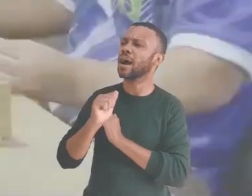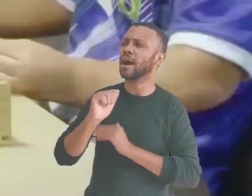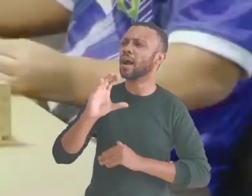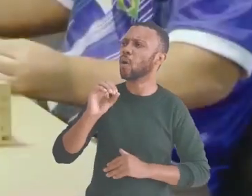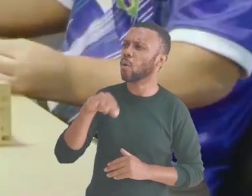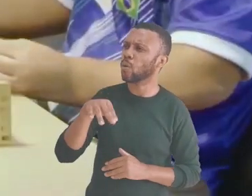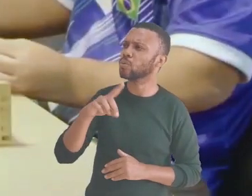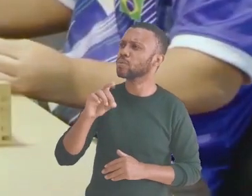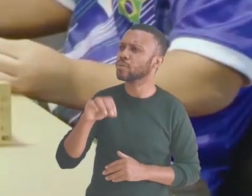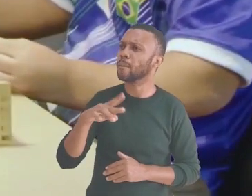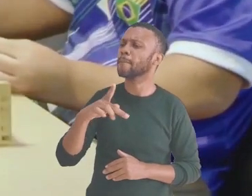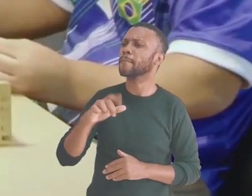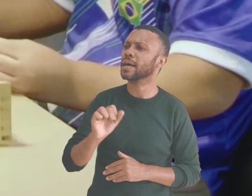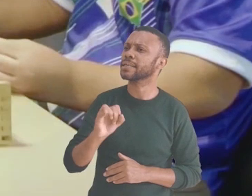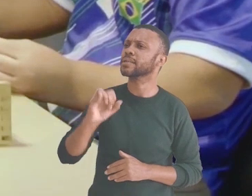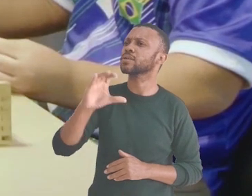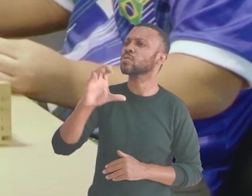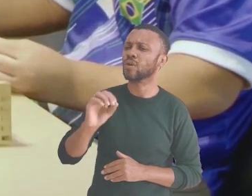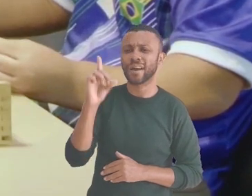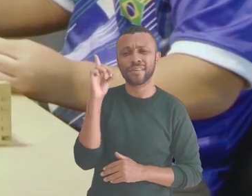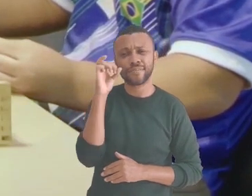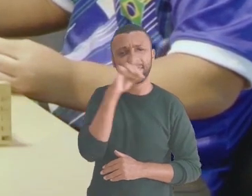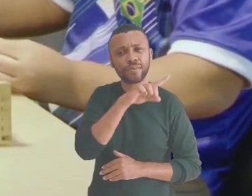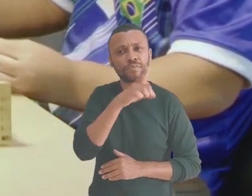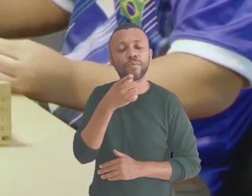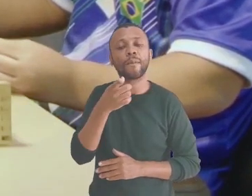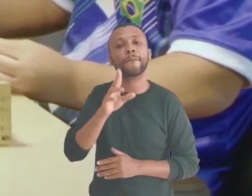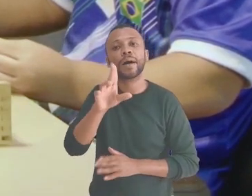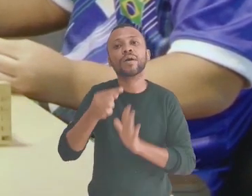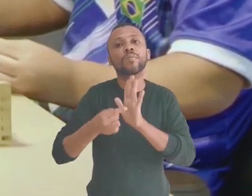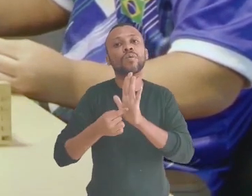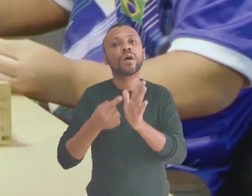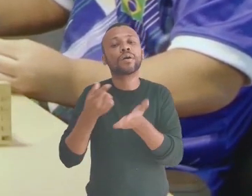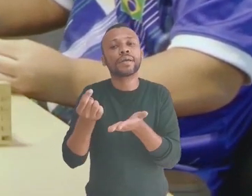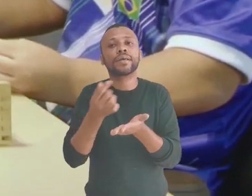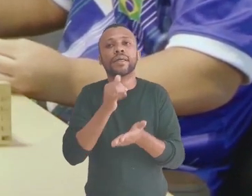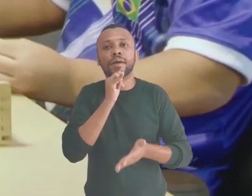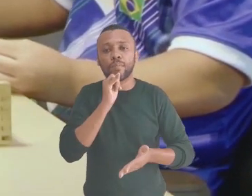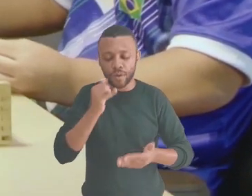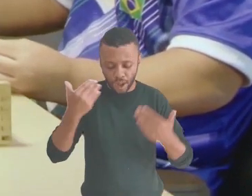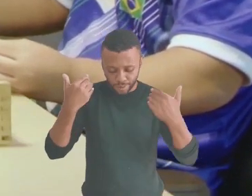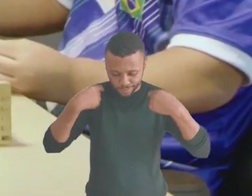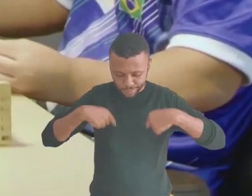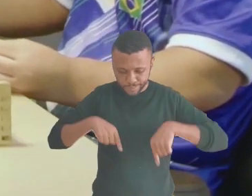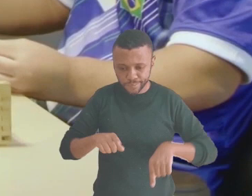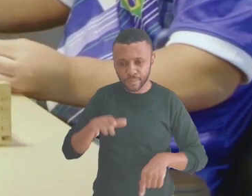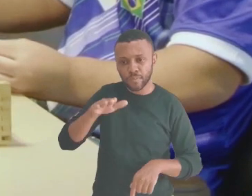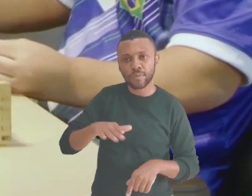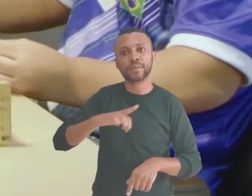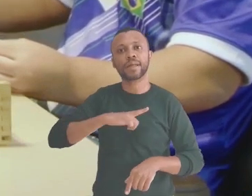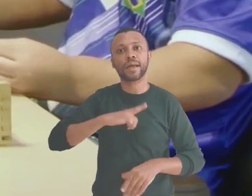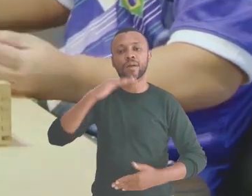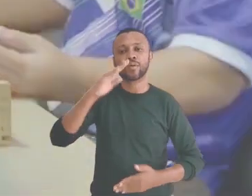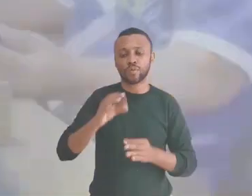acondroplásico, é difícil até de falar a palavra, né? É aquele que a pessoa mantém as proporções do... ela não é um